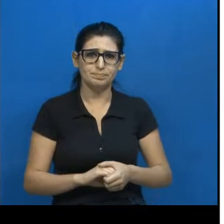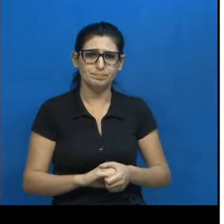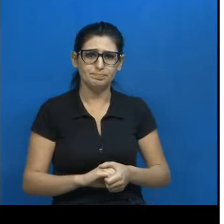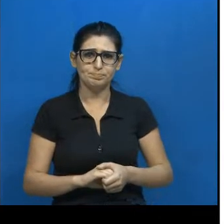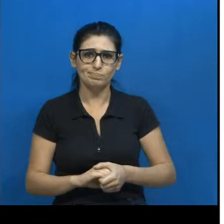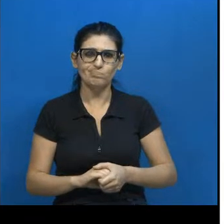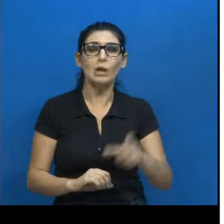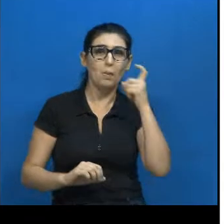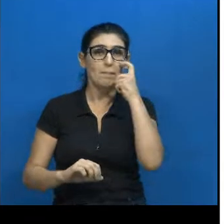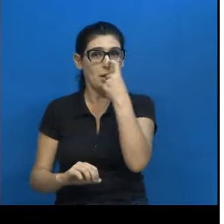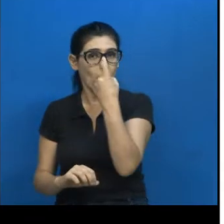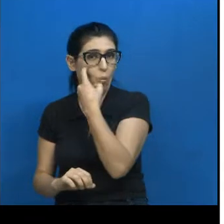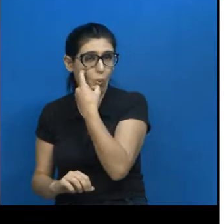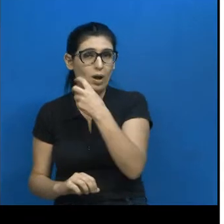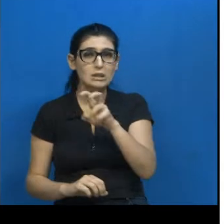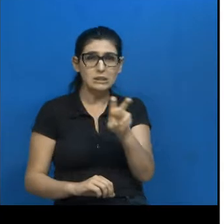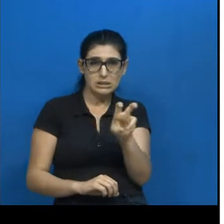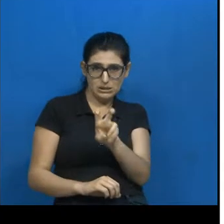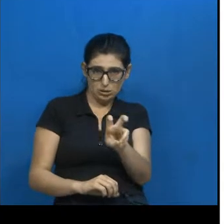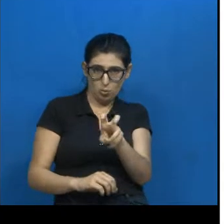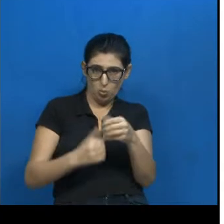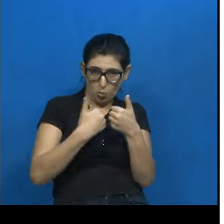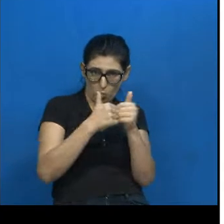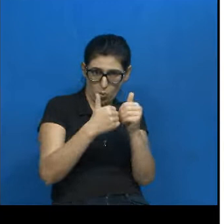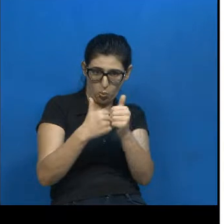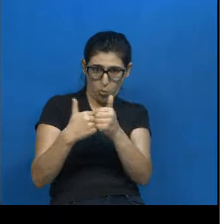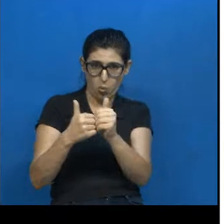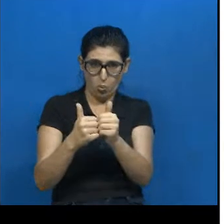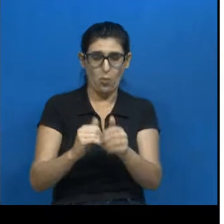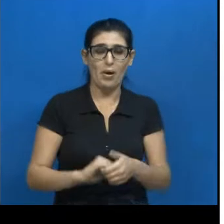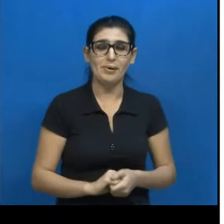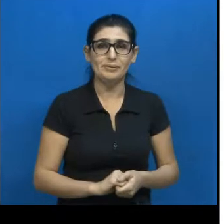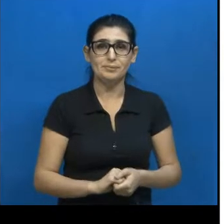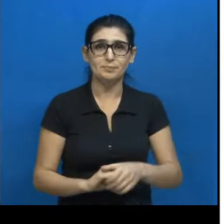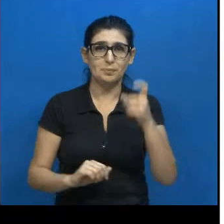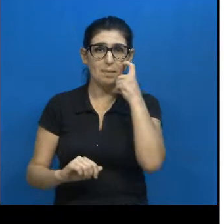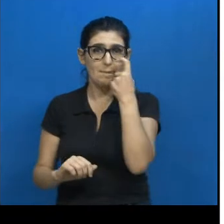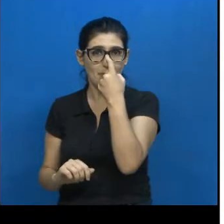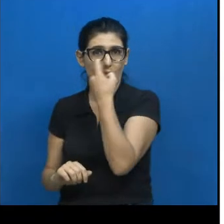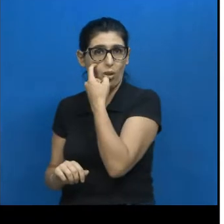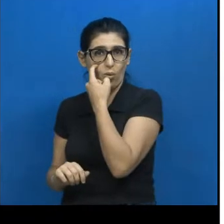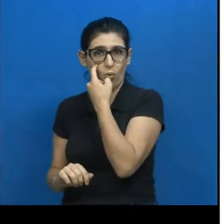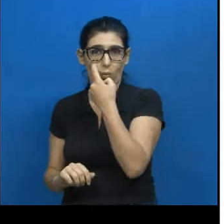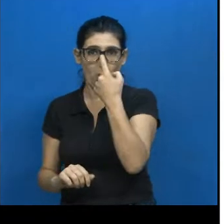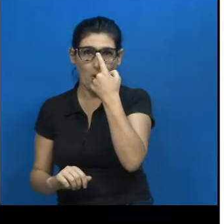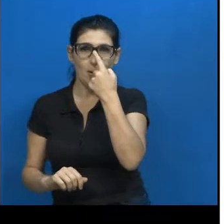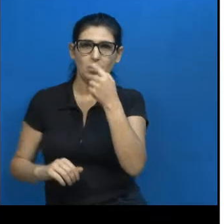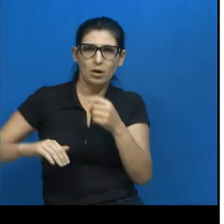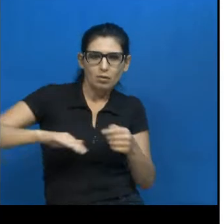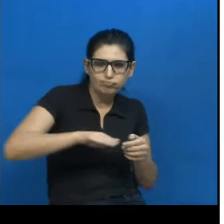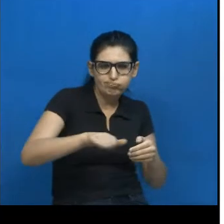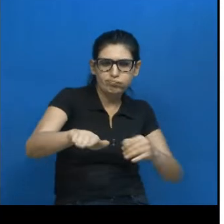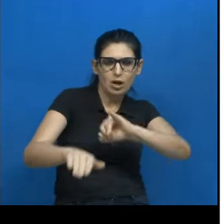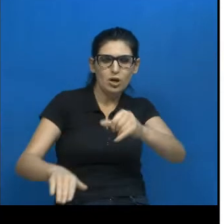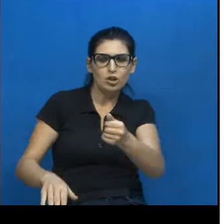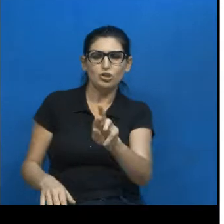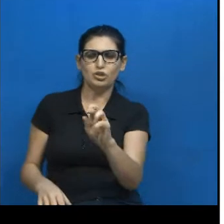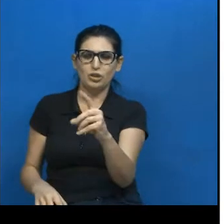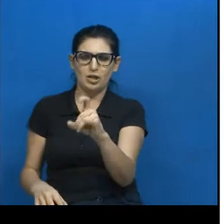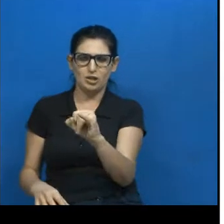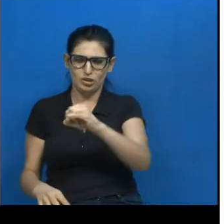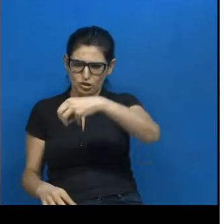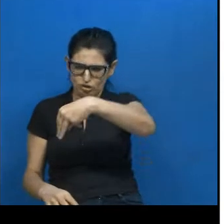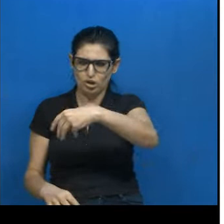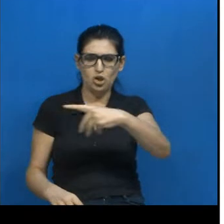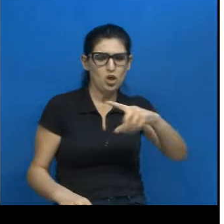Meia Lua hoje. E daí o que a gente tem? A gente tem o Parque Meia Lua que vai lá passa via Jardim Luiza, pega a Bica